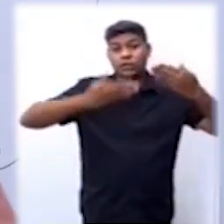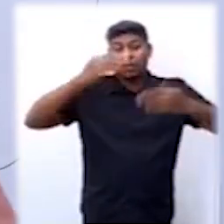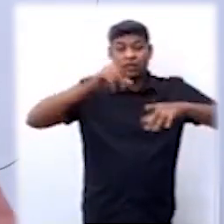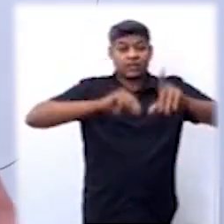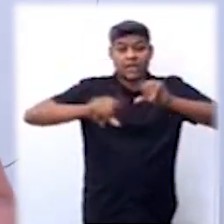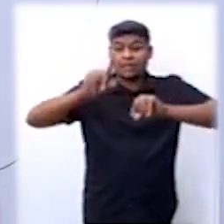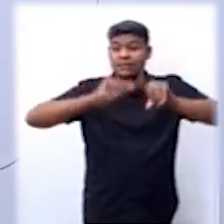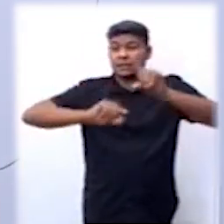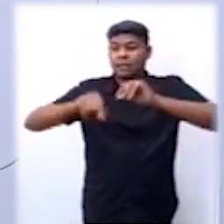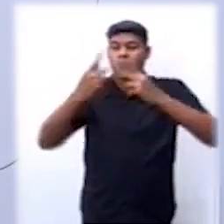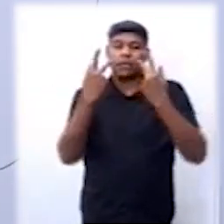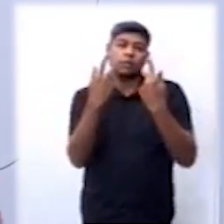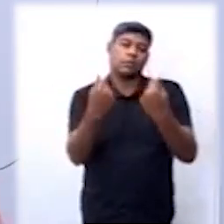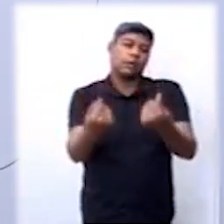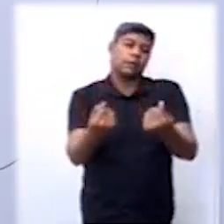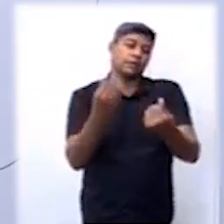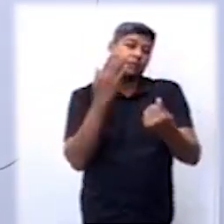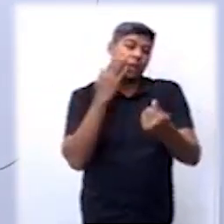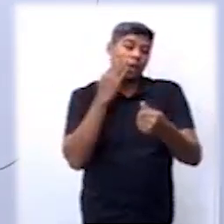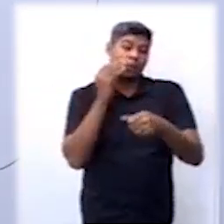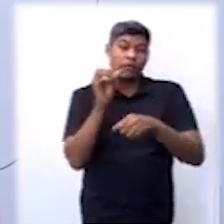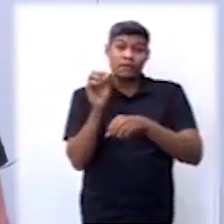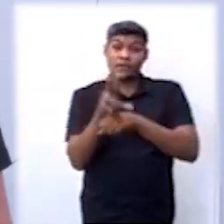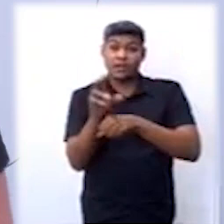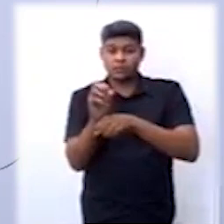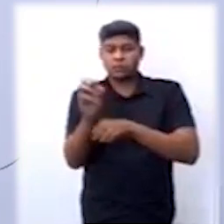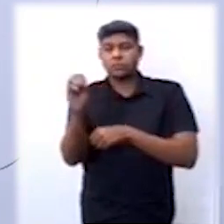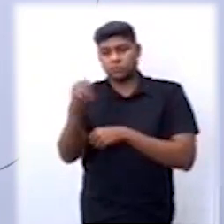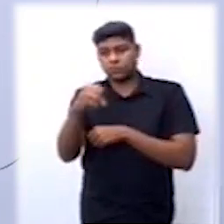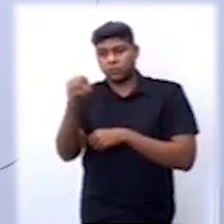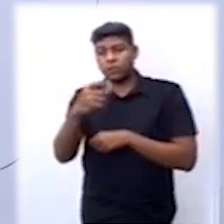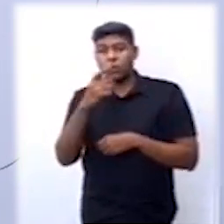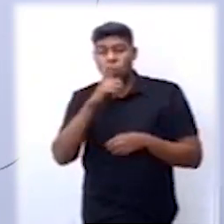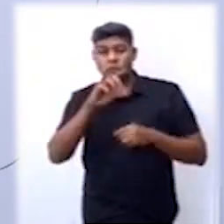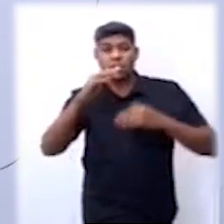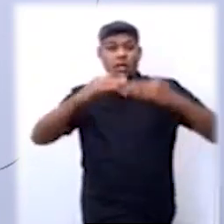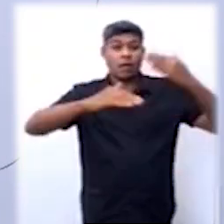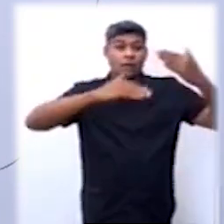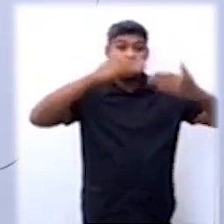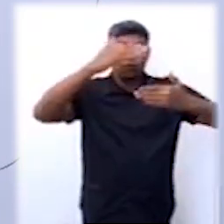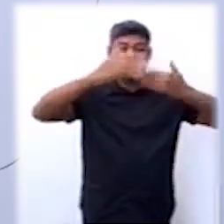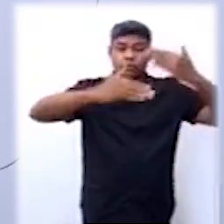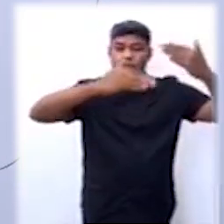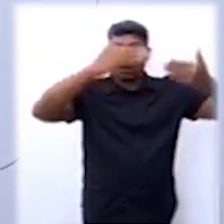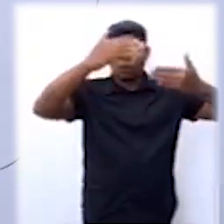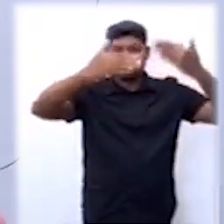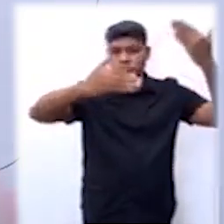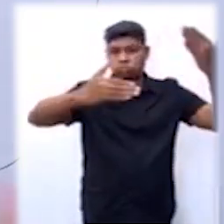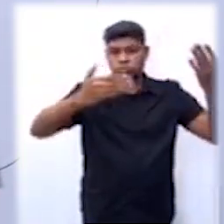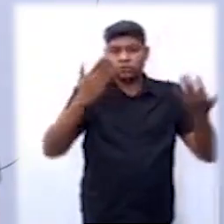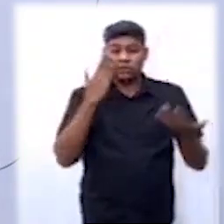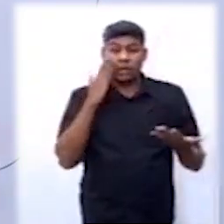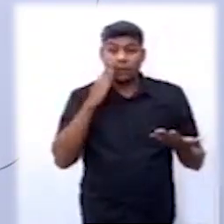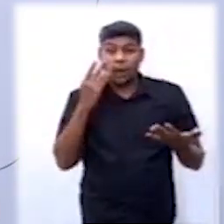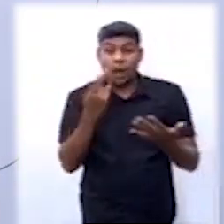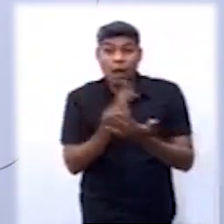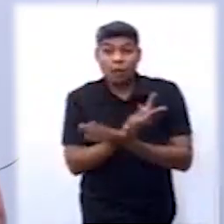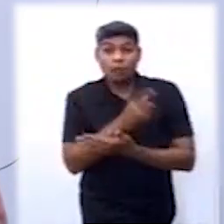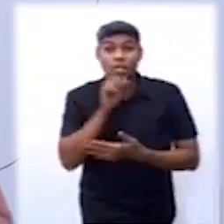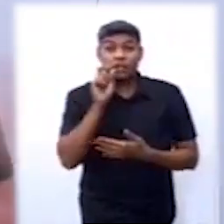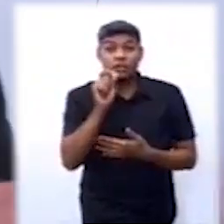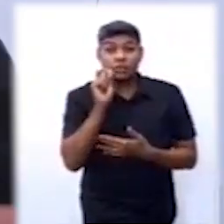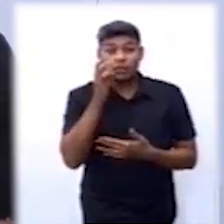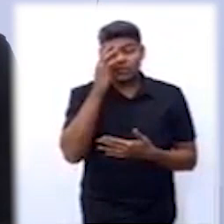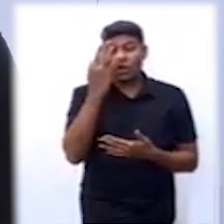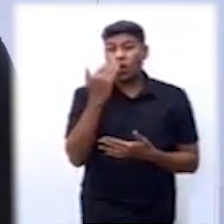seleção natural. Então, na verdade, o vírus, sim, ele conseguiu evoluir naturalmente. Só que, o que acontece? De tantas pessoas estarem